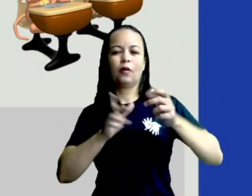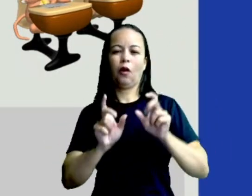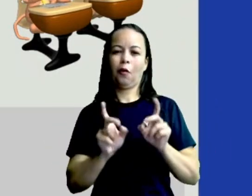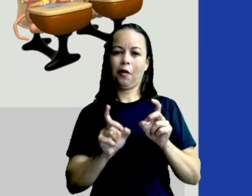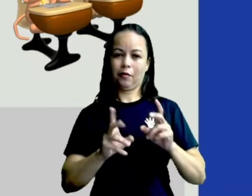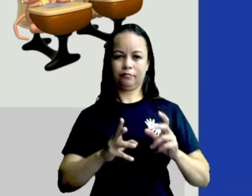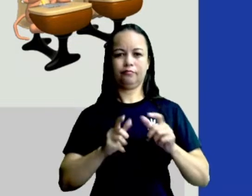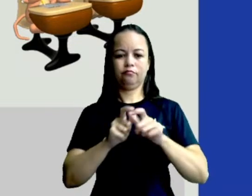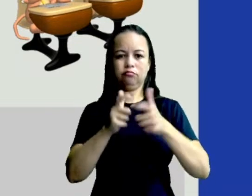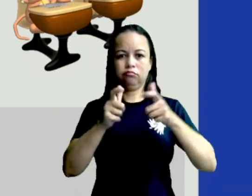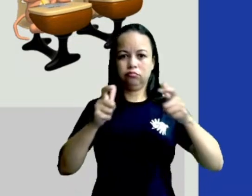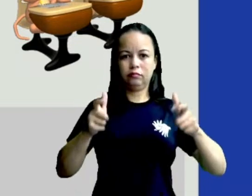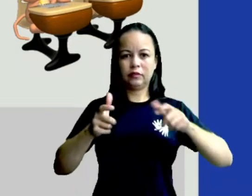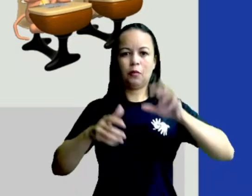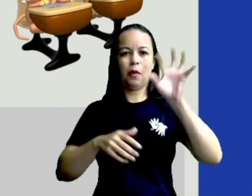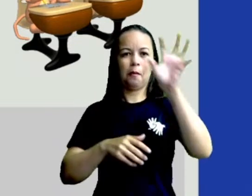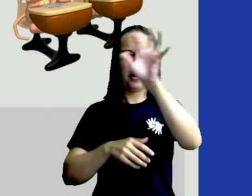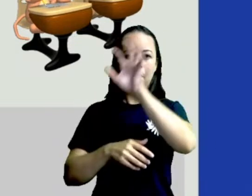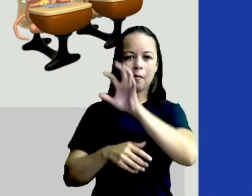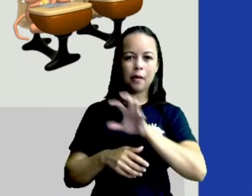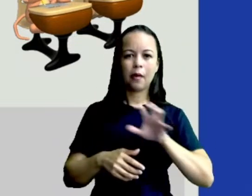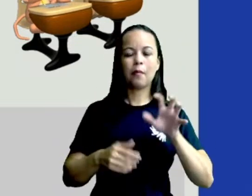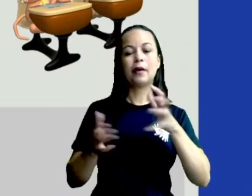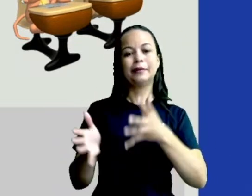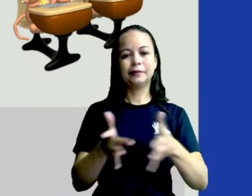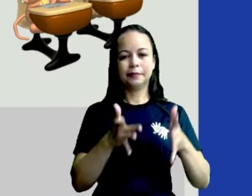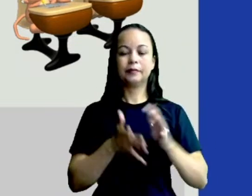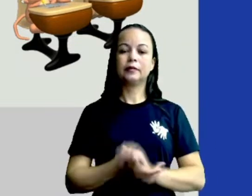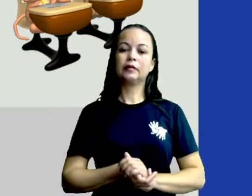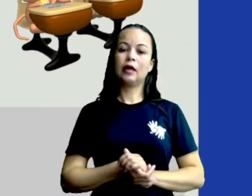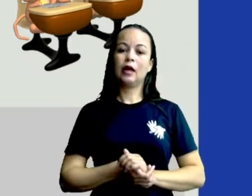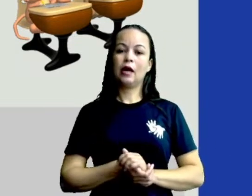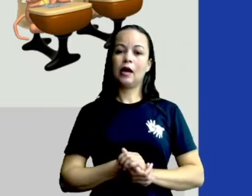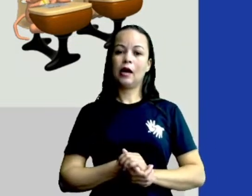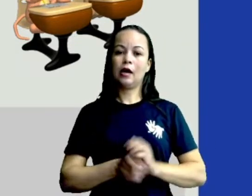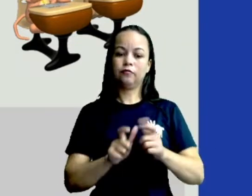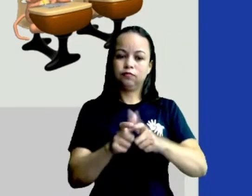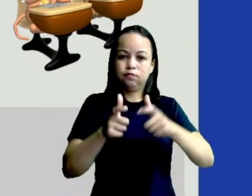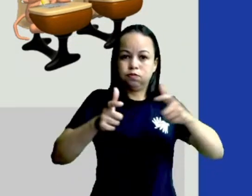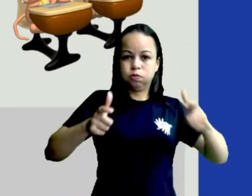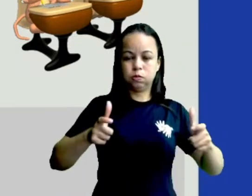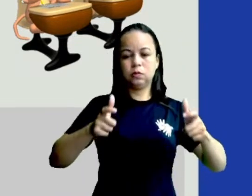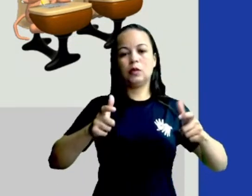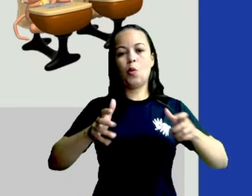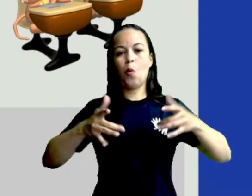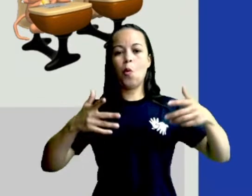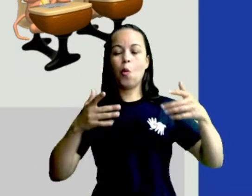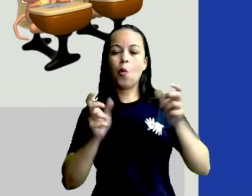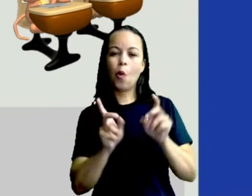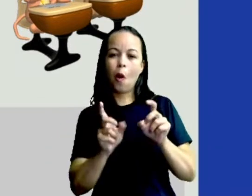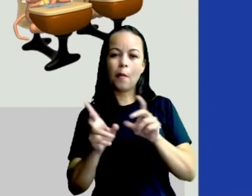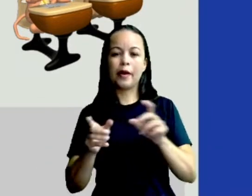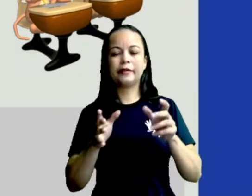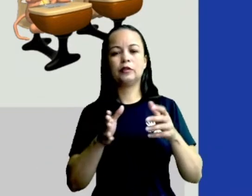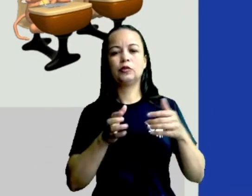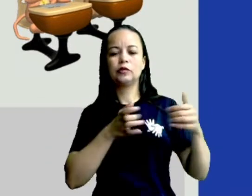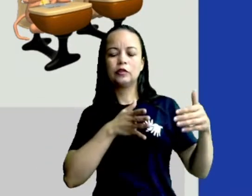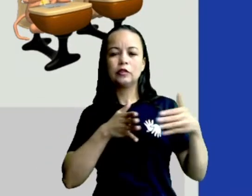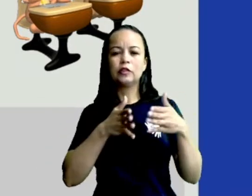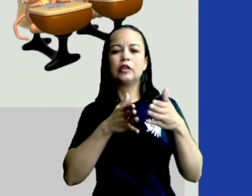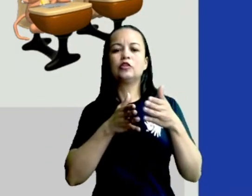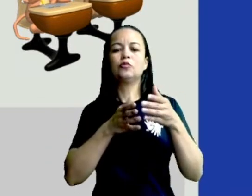em inúmeras regiões. A evolução do comércio criou a possibilidade de rotas de transporte